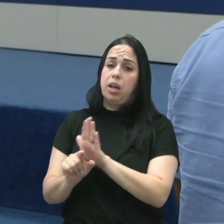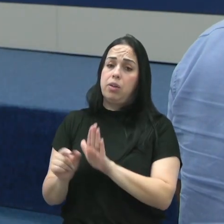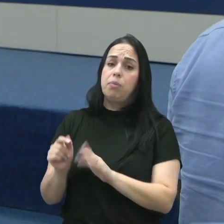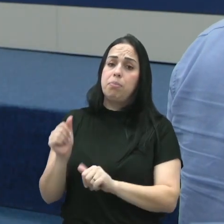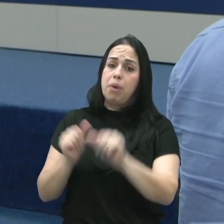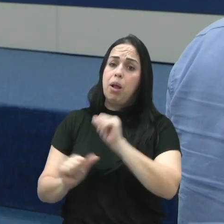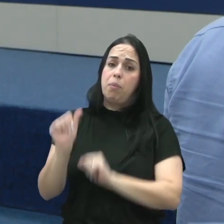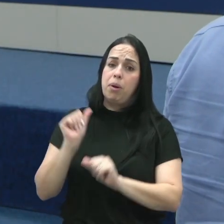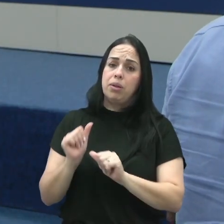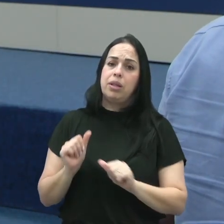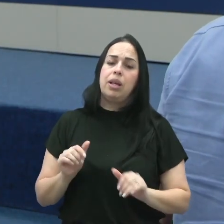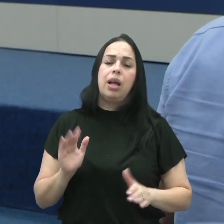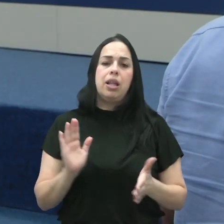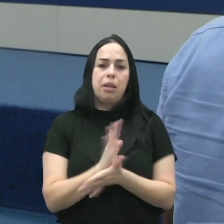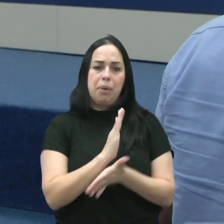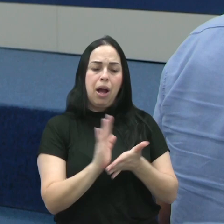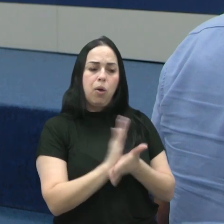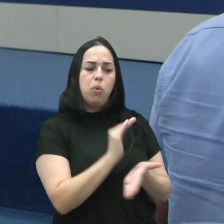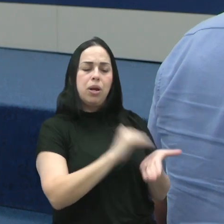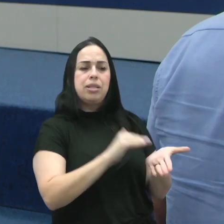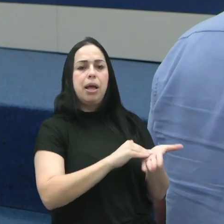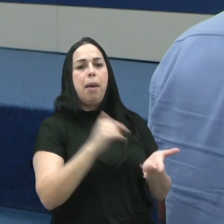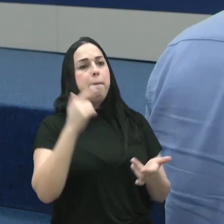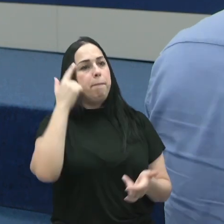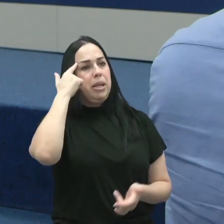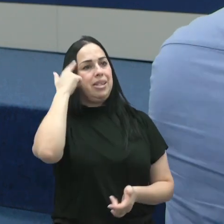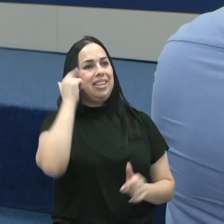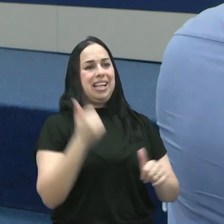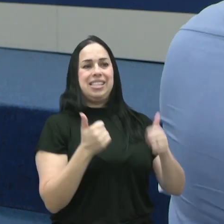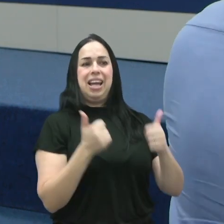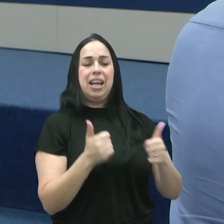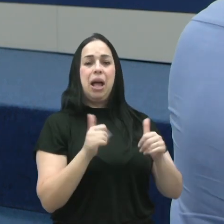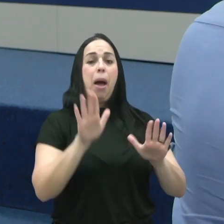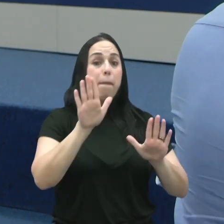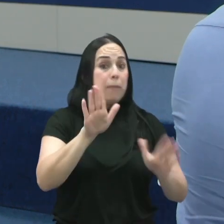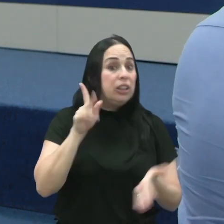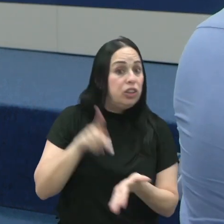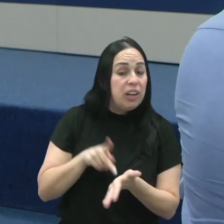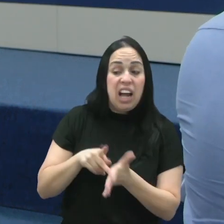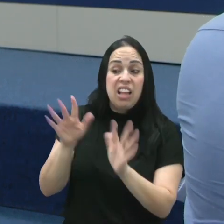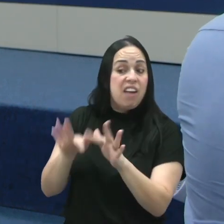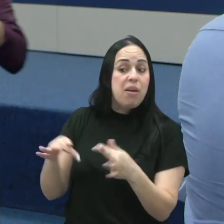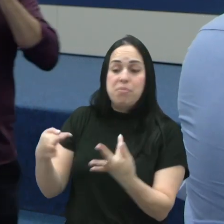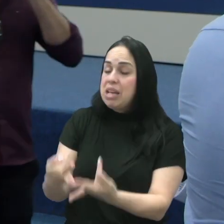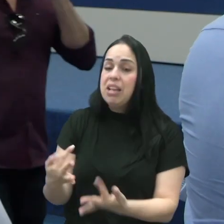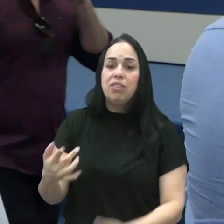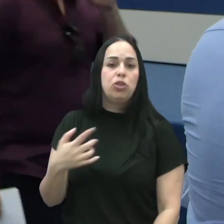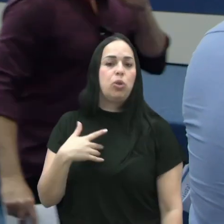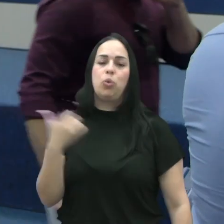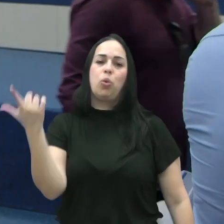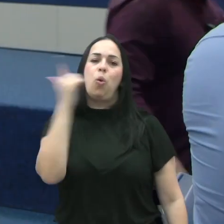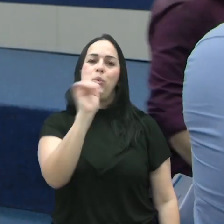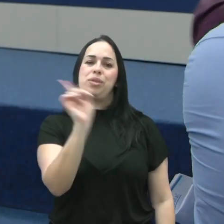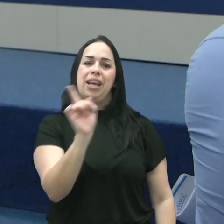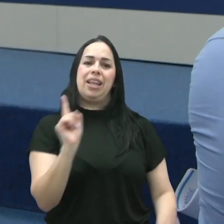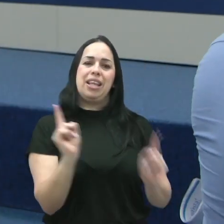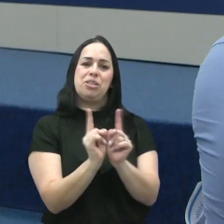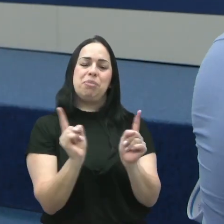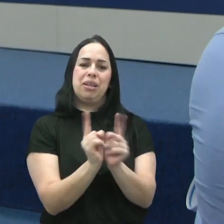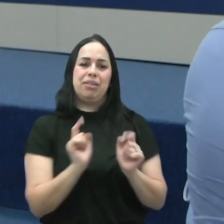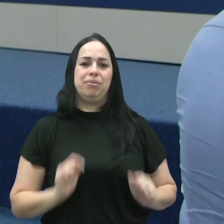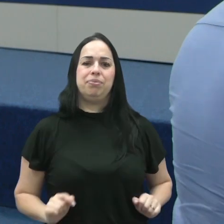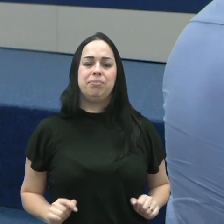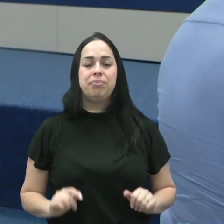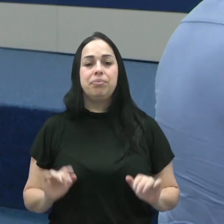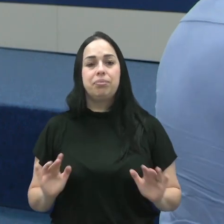públicas e uma forma também de saber que muitas vezes o pessoal da secretaria, eles acham que está funcionando de um jeito e lá na ponta do sistema não está chegando como